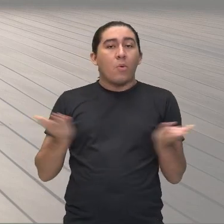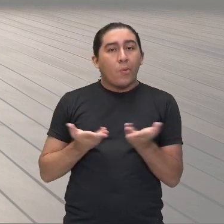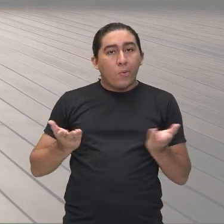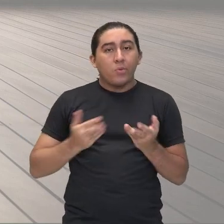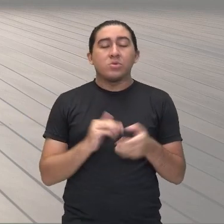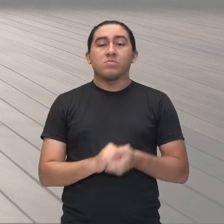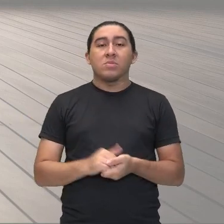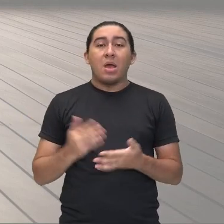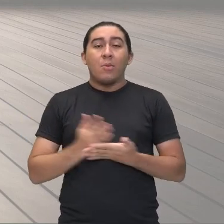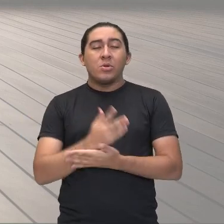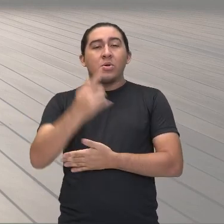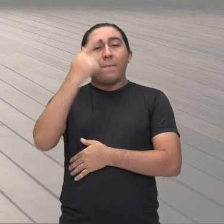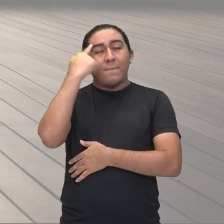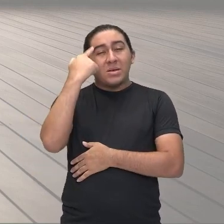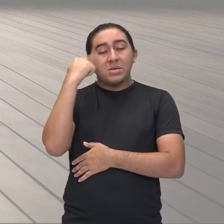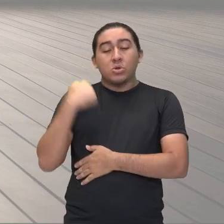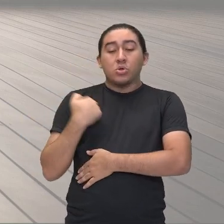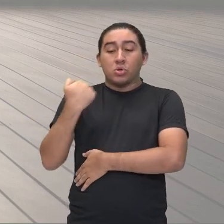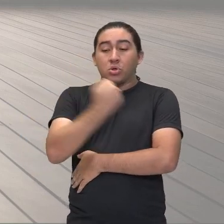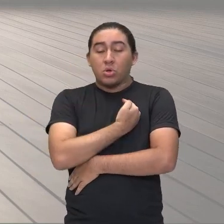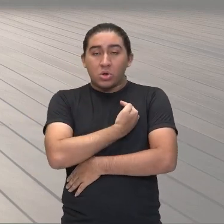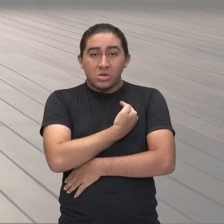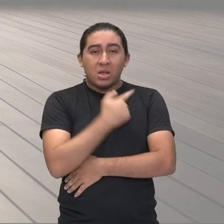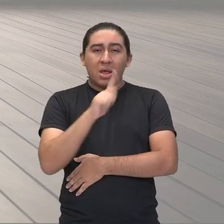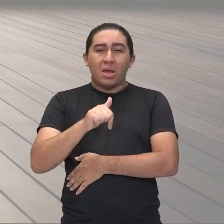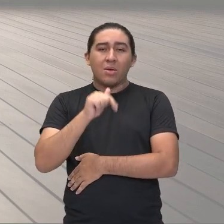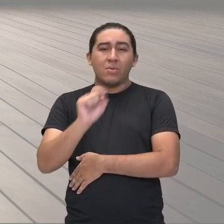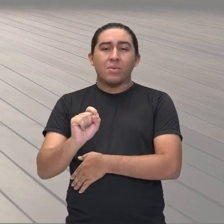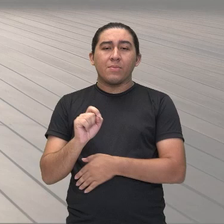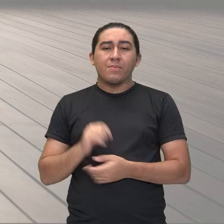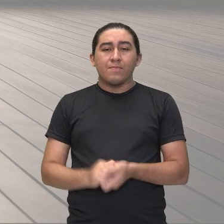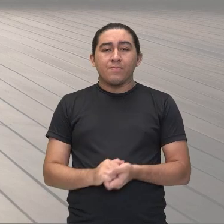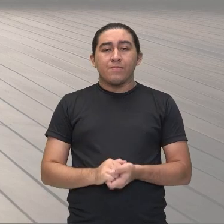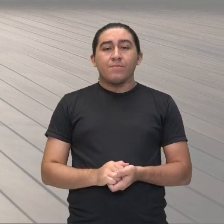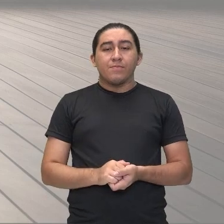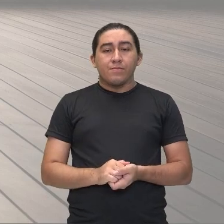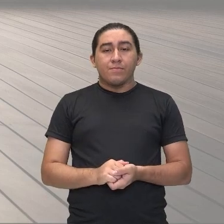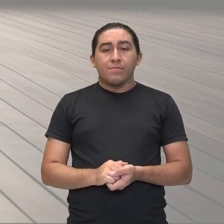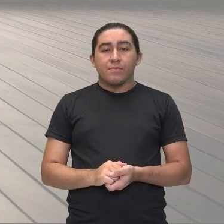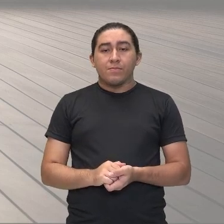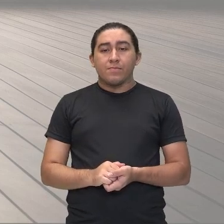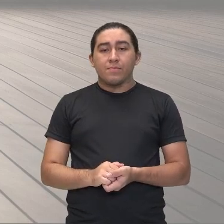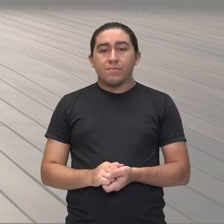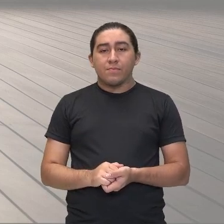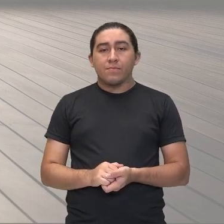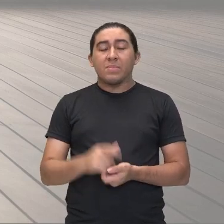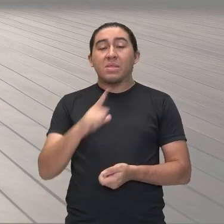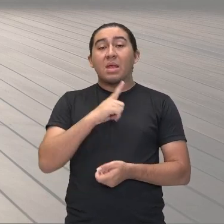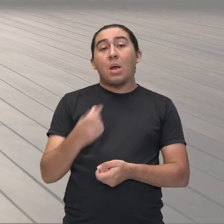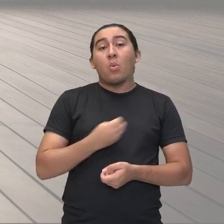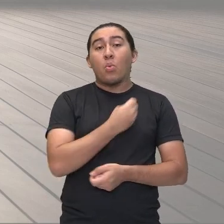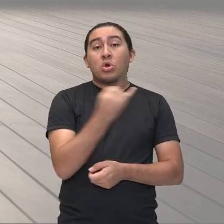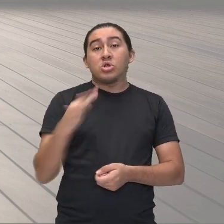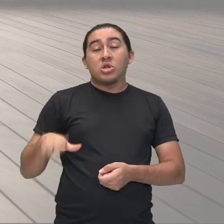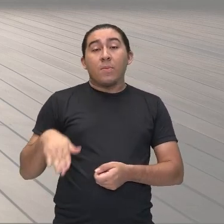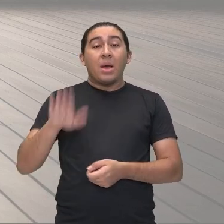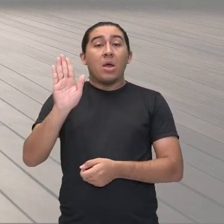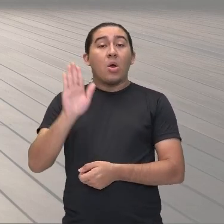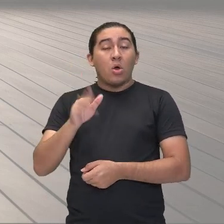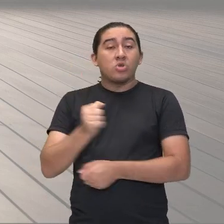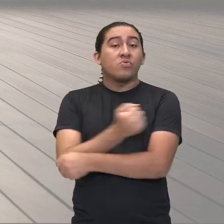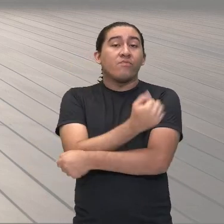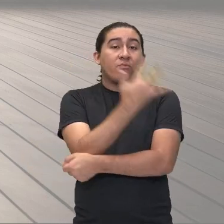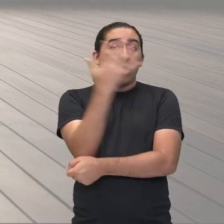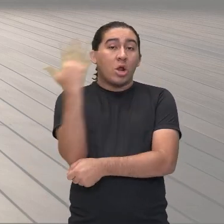que somos aqueles que temos a maior quantidade de vegetação, de